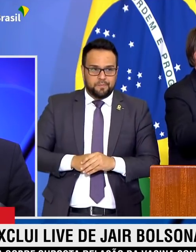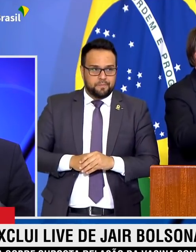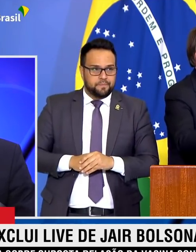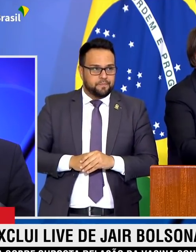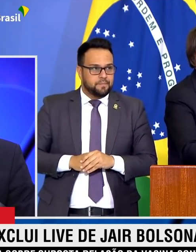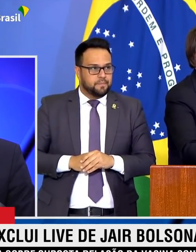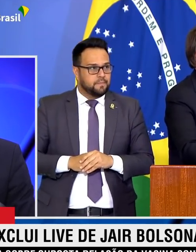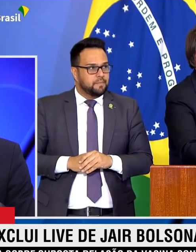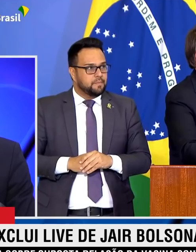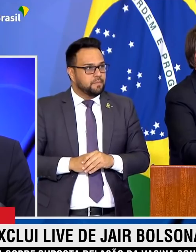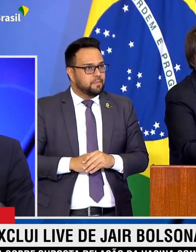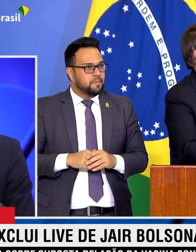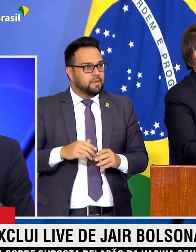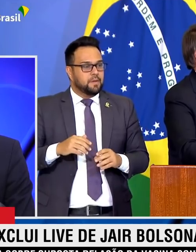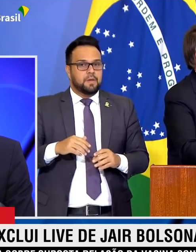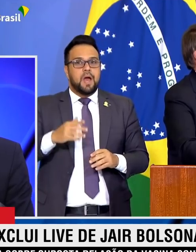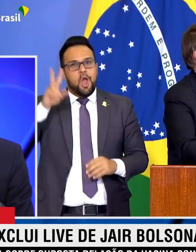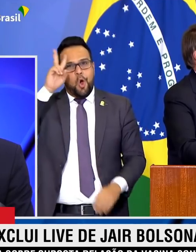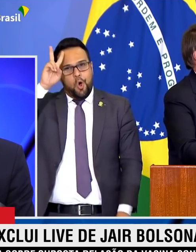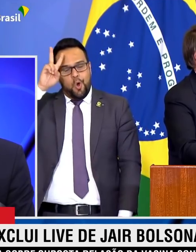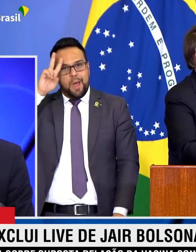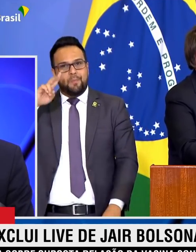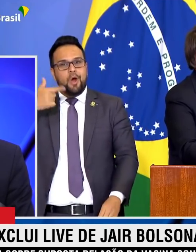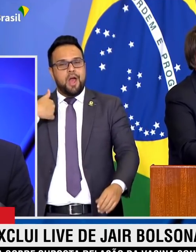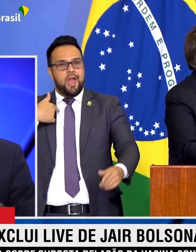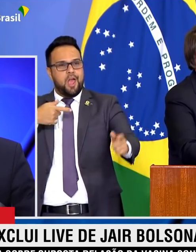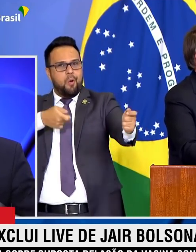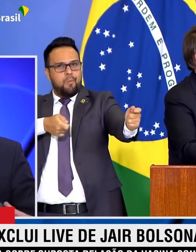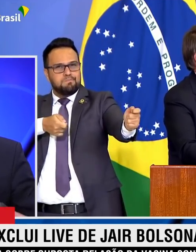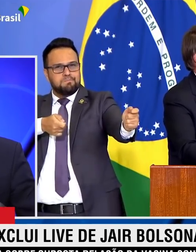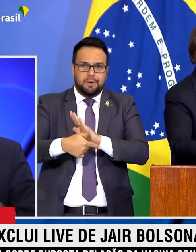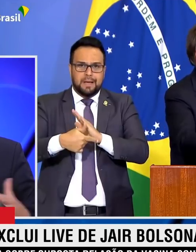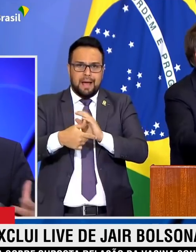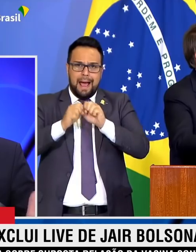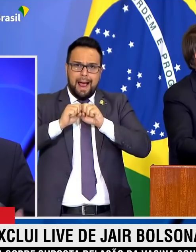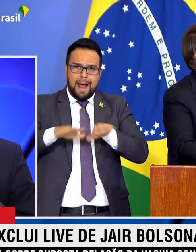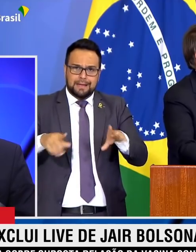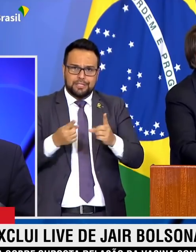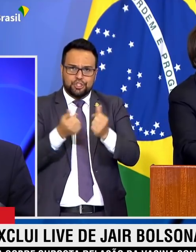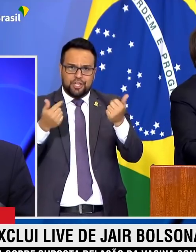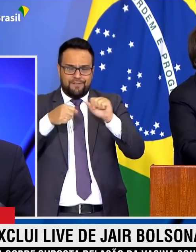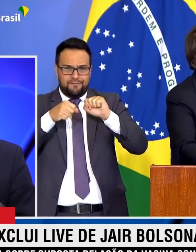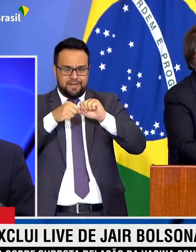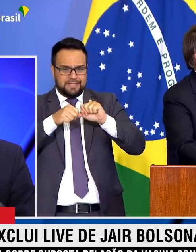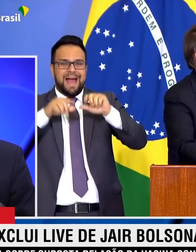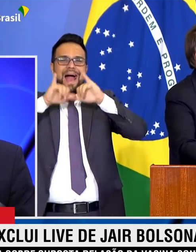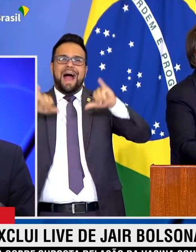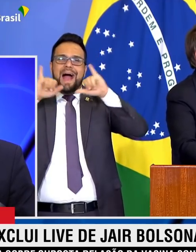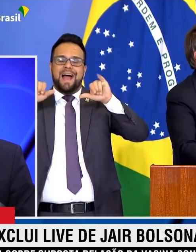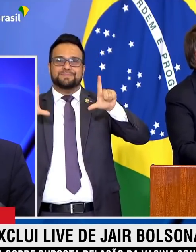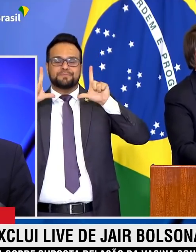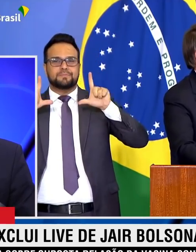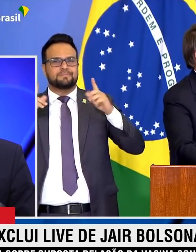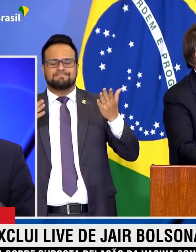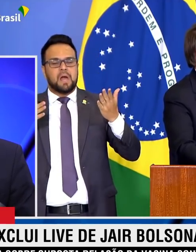valer isso a gente observa até muito mais facilmente na cidades aqui em São Paulo acham Fura Fila né que era uma coisa que